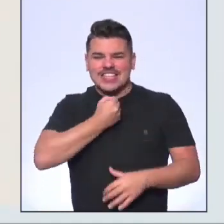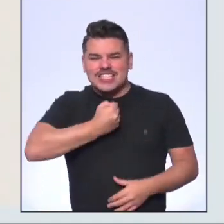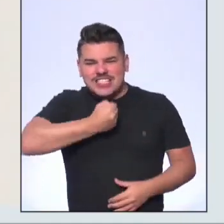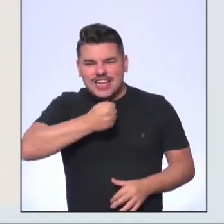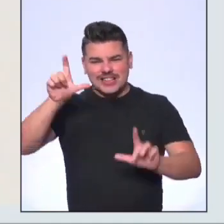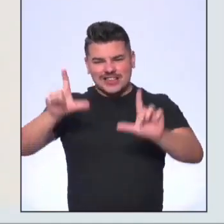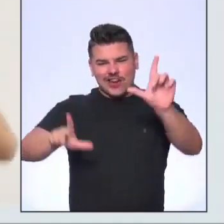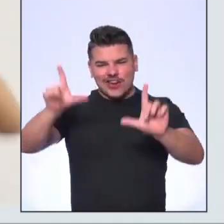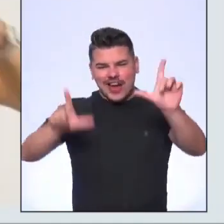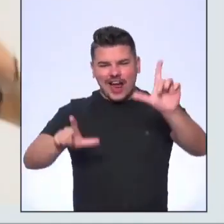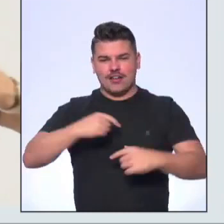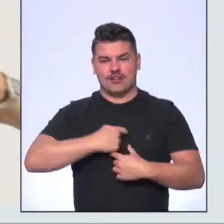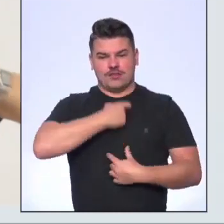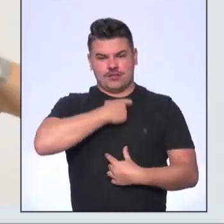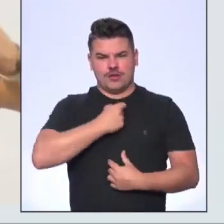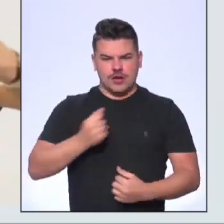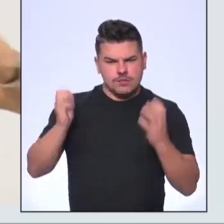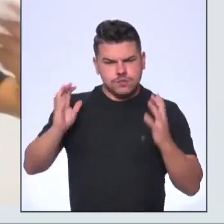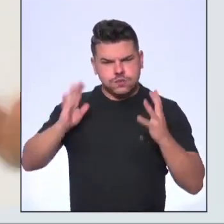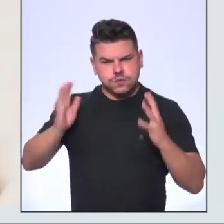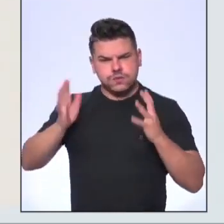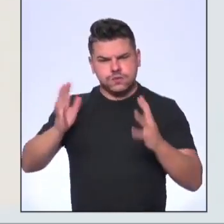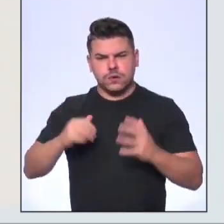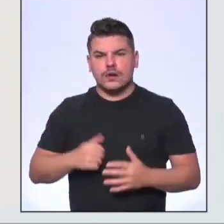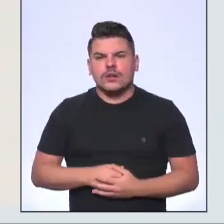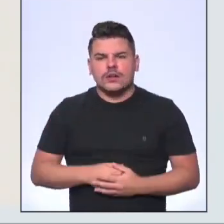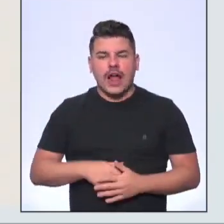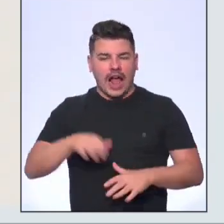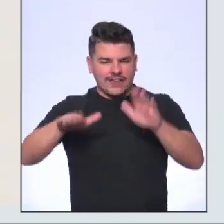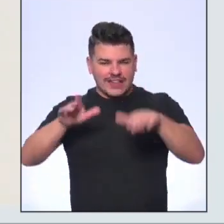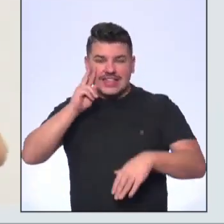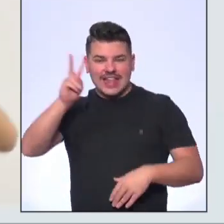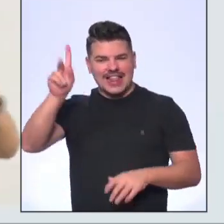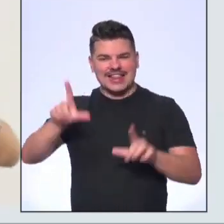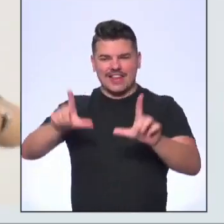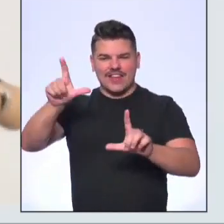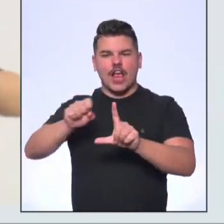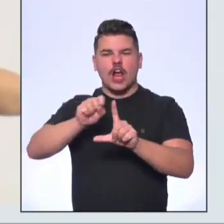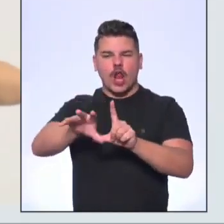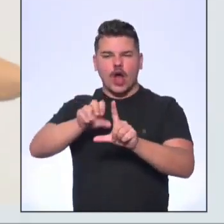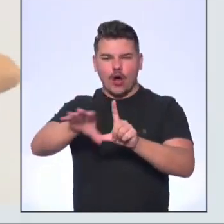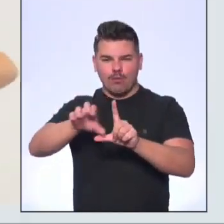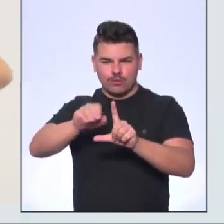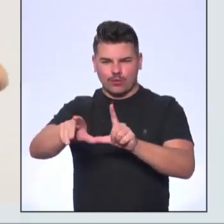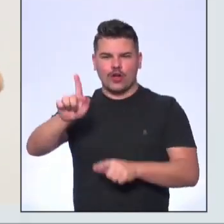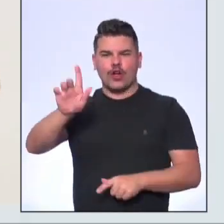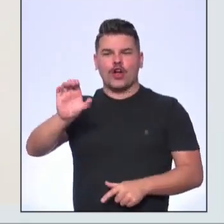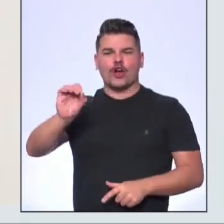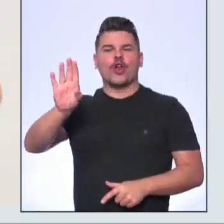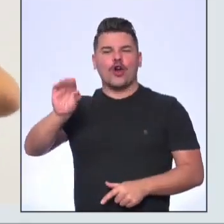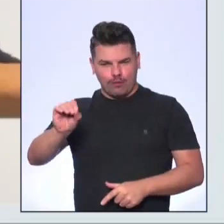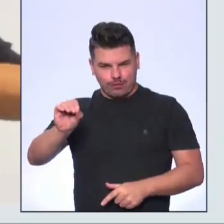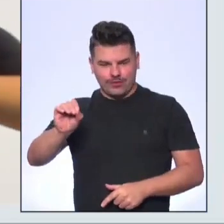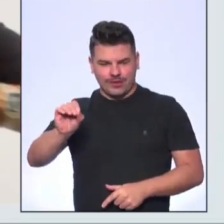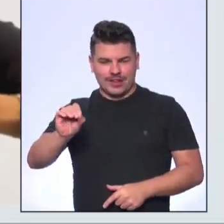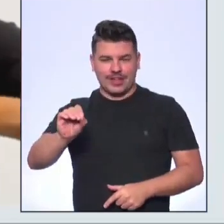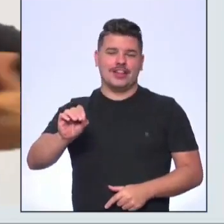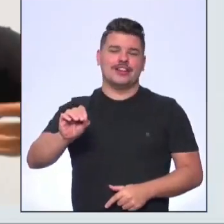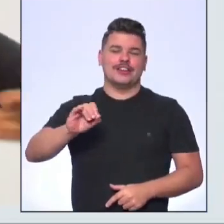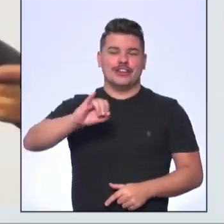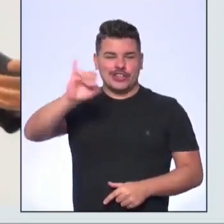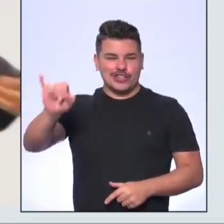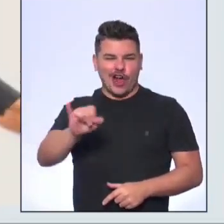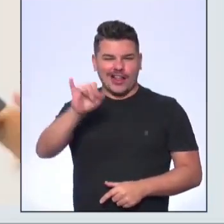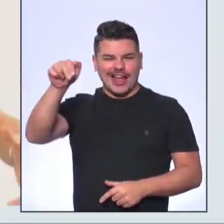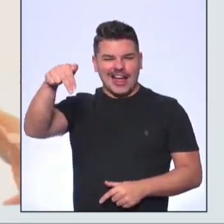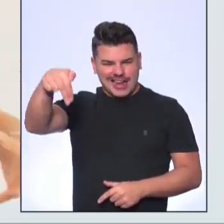é diferente. Você está lá assistindo, vamos supor, Jornal Nacional, tá? E aí, sei lá, o